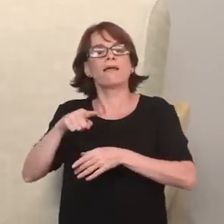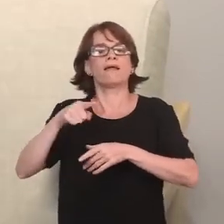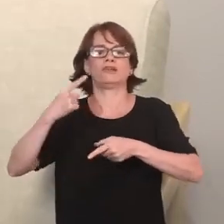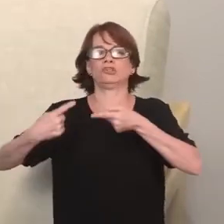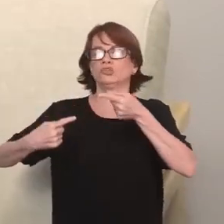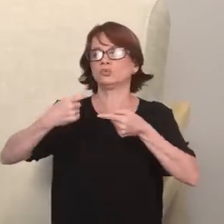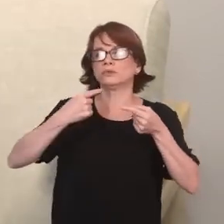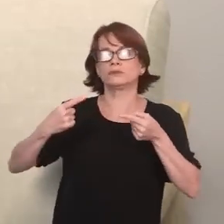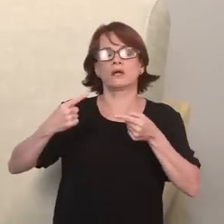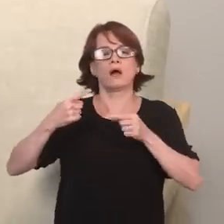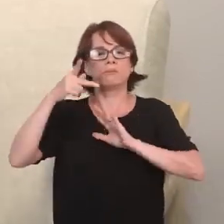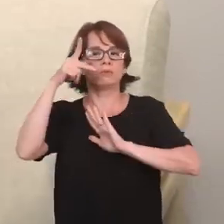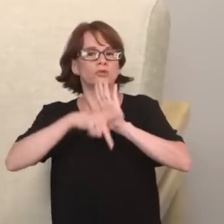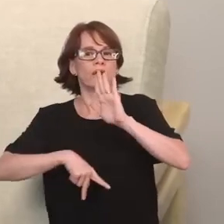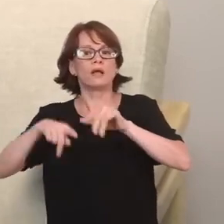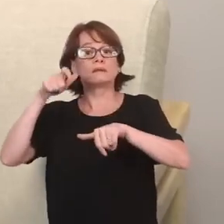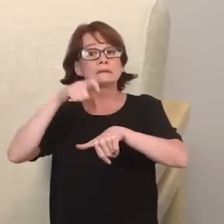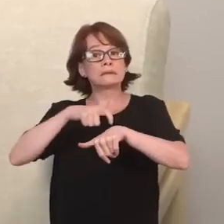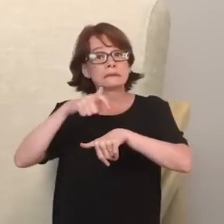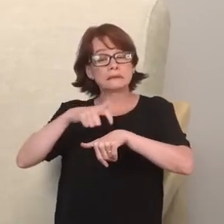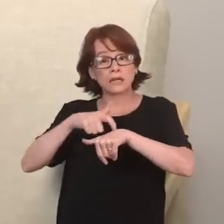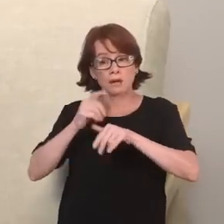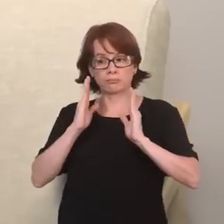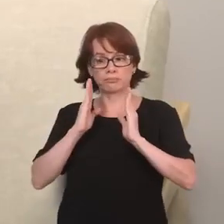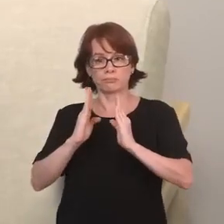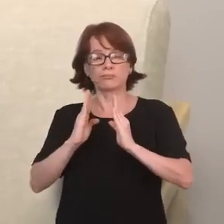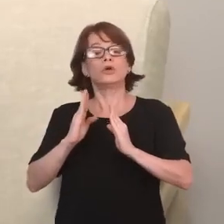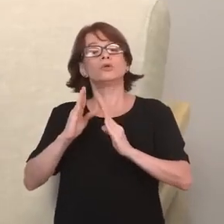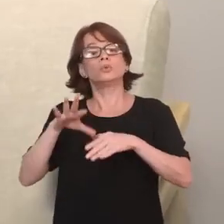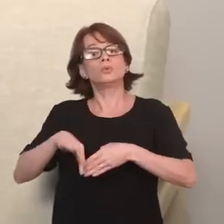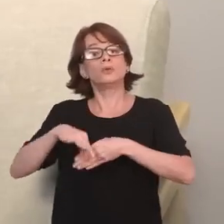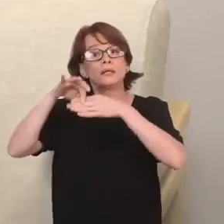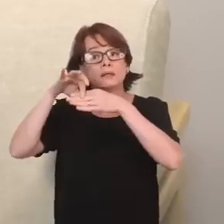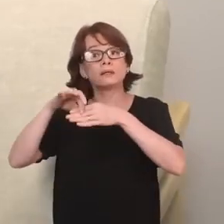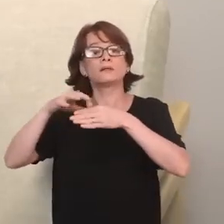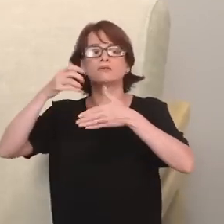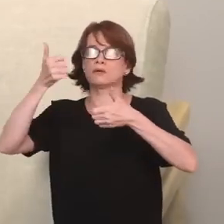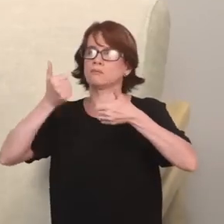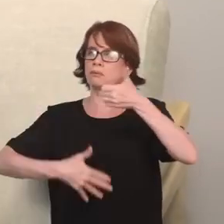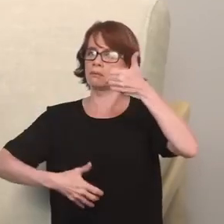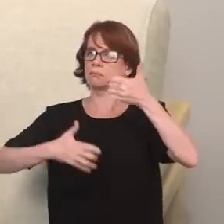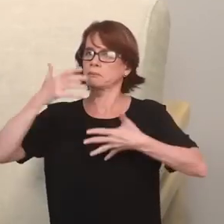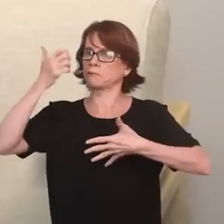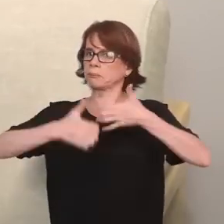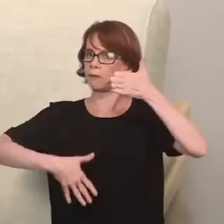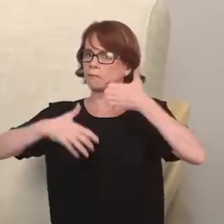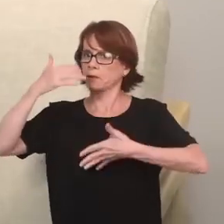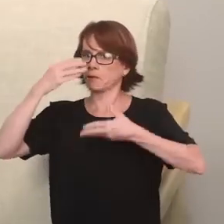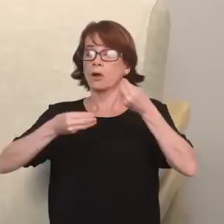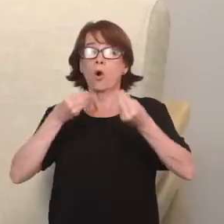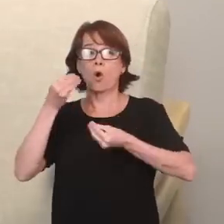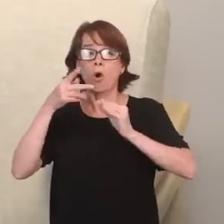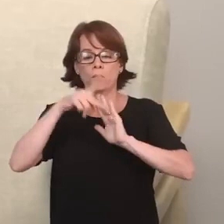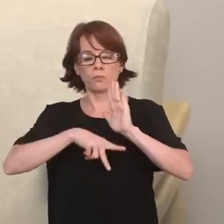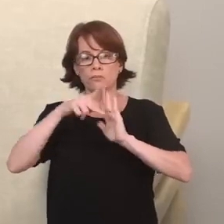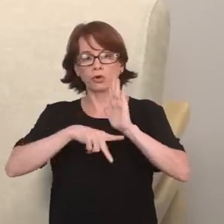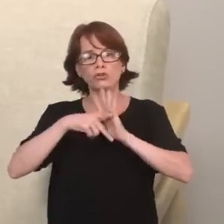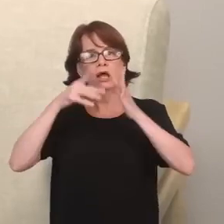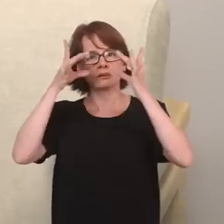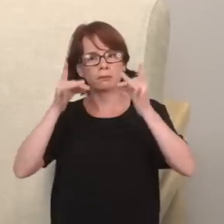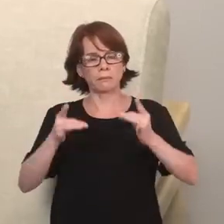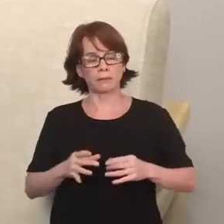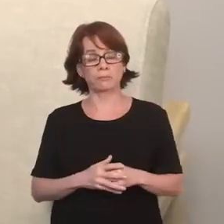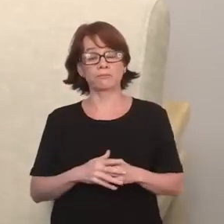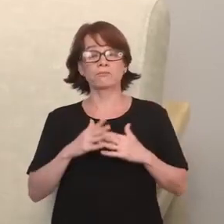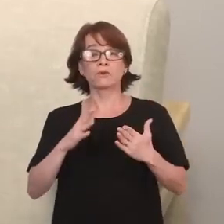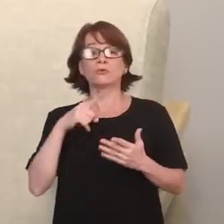de líder. Aí você tem que falar sobre o tema que está em votação, tá? Bom, aí a gente aprendeu isso, né?